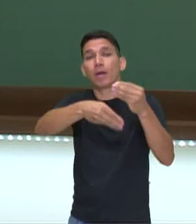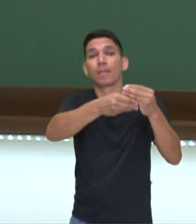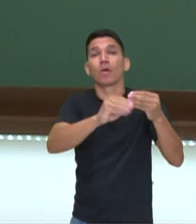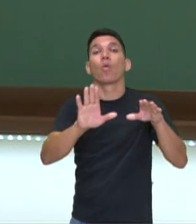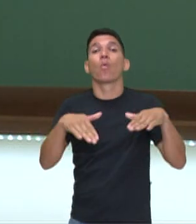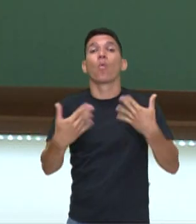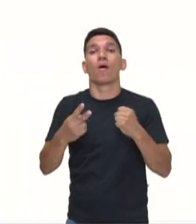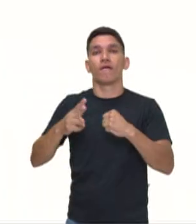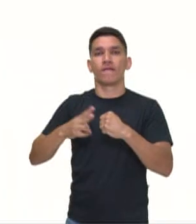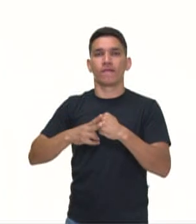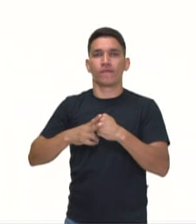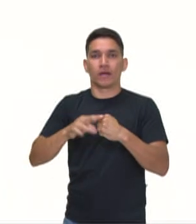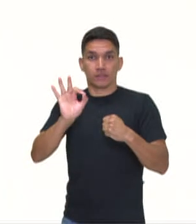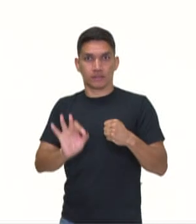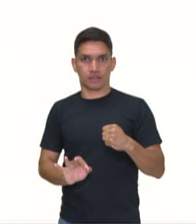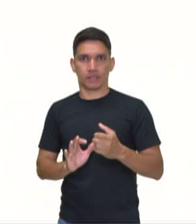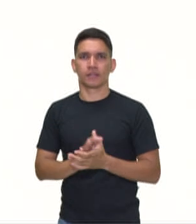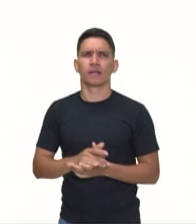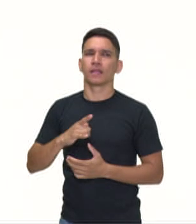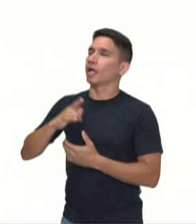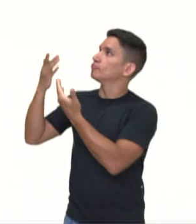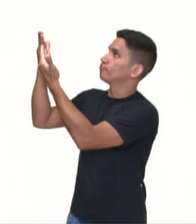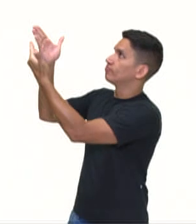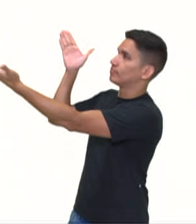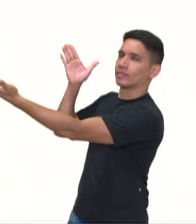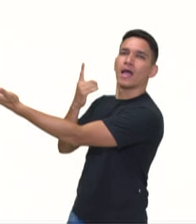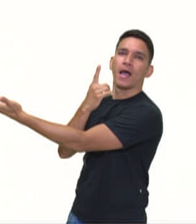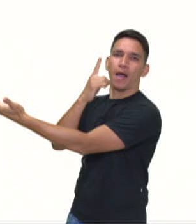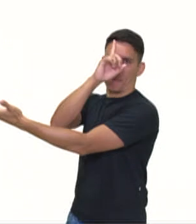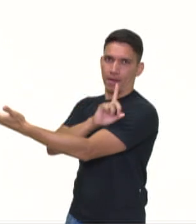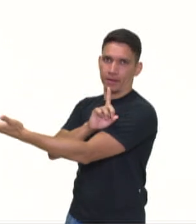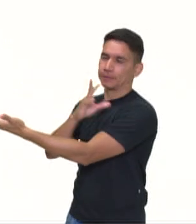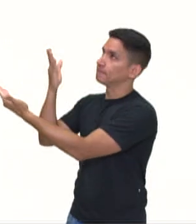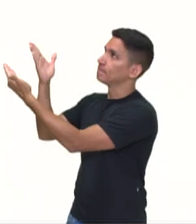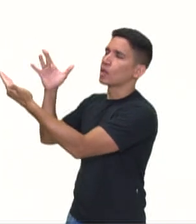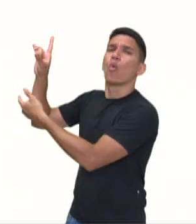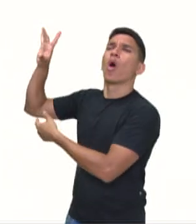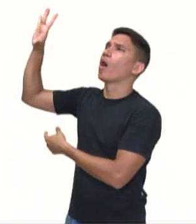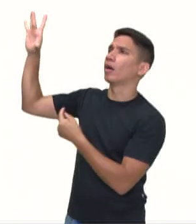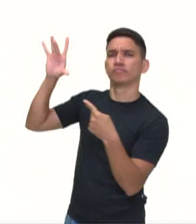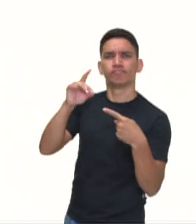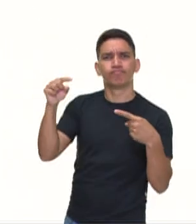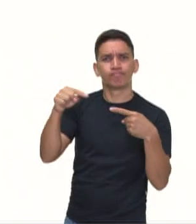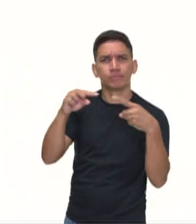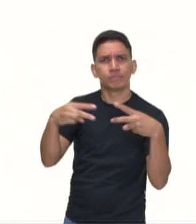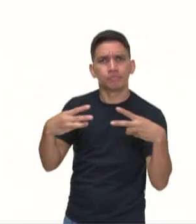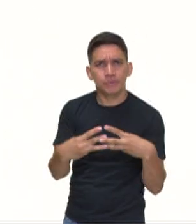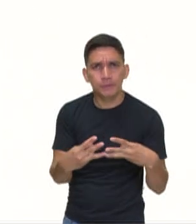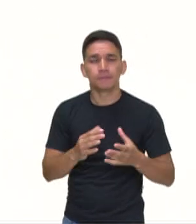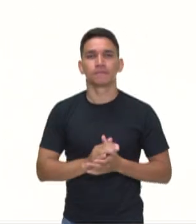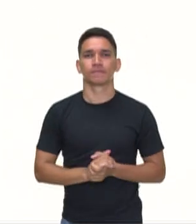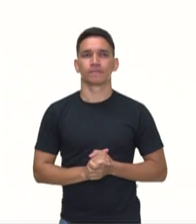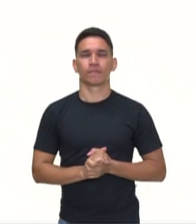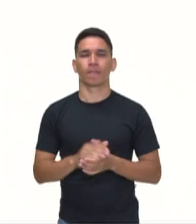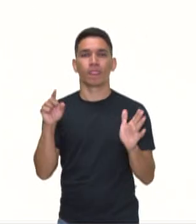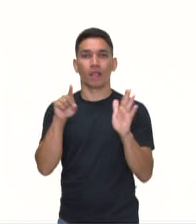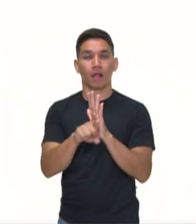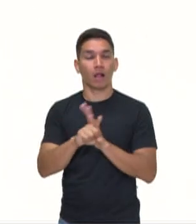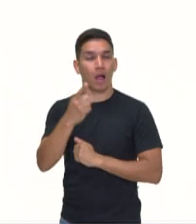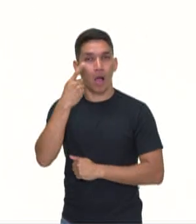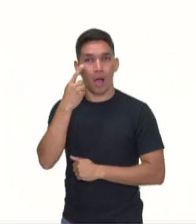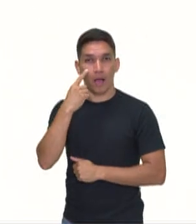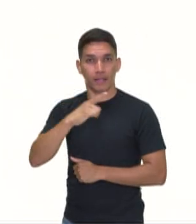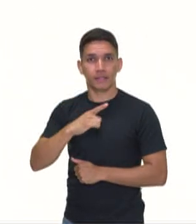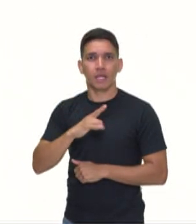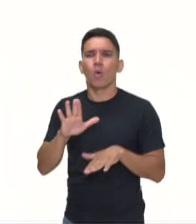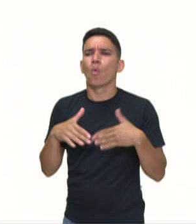adequado. Nós temos can, may, might e should. Por exemplo, their knowledge of English give them the opportunity to get